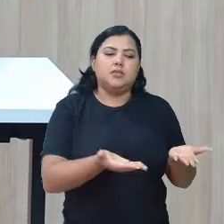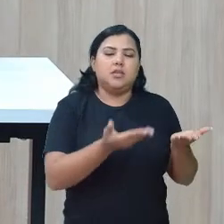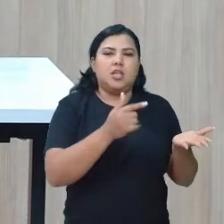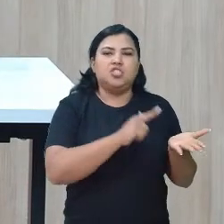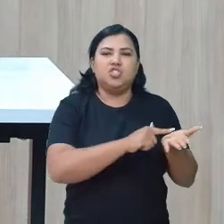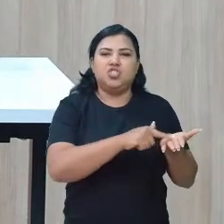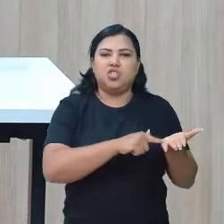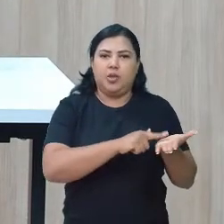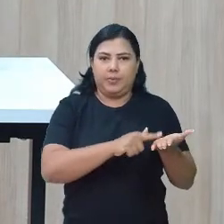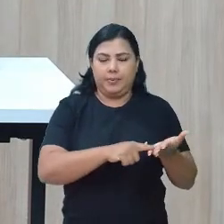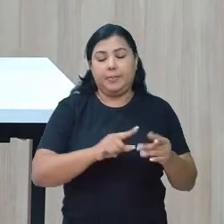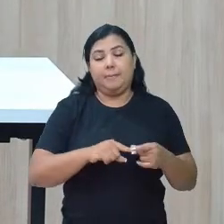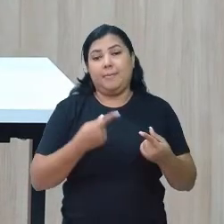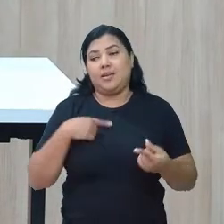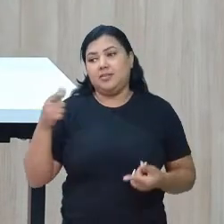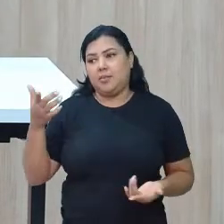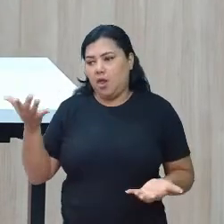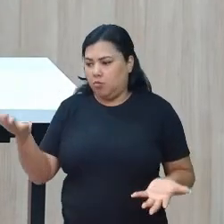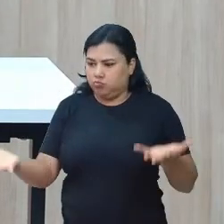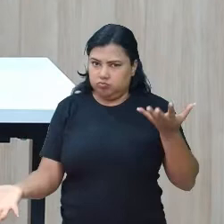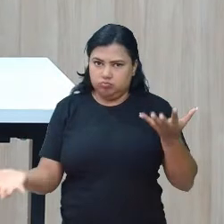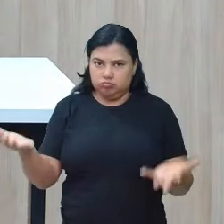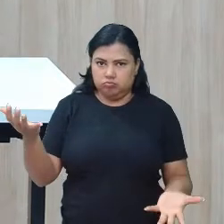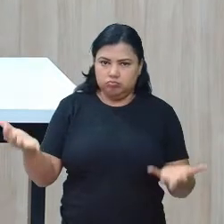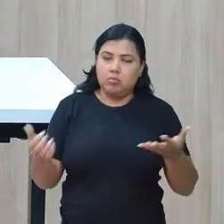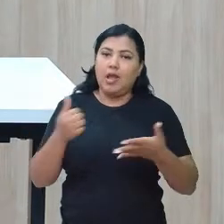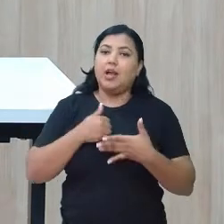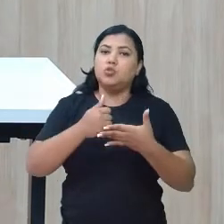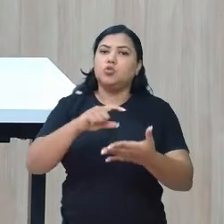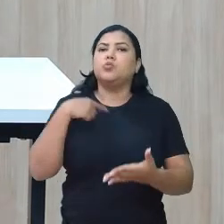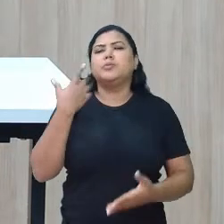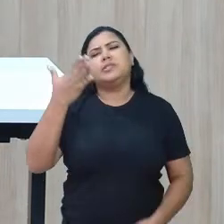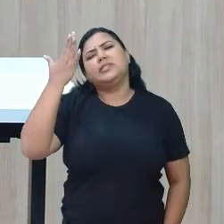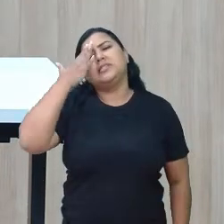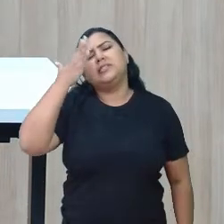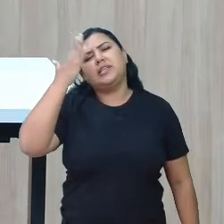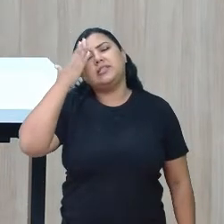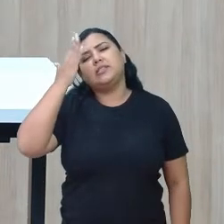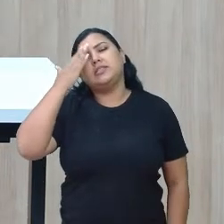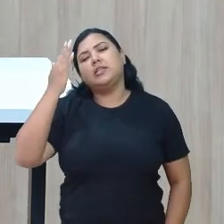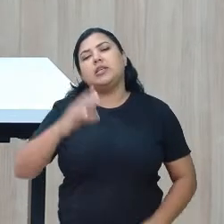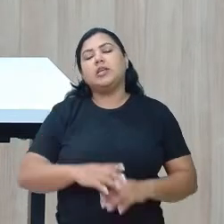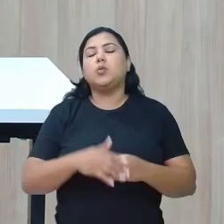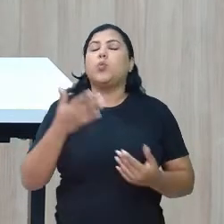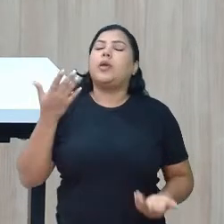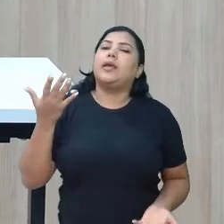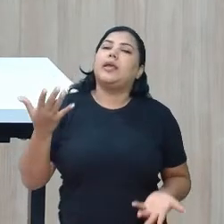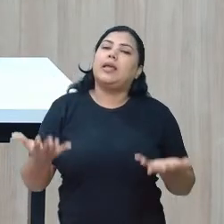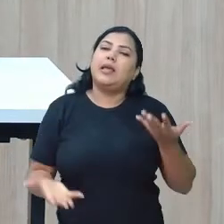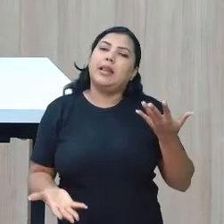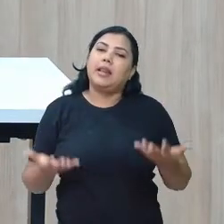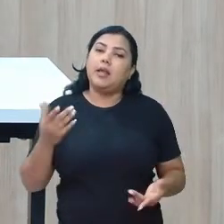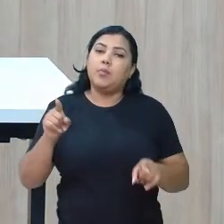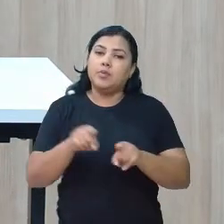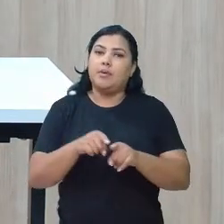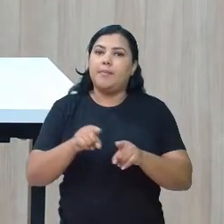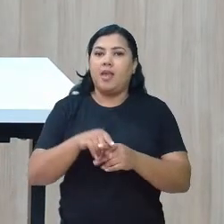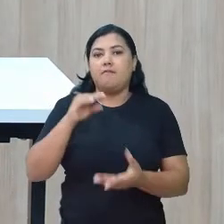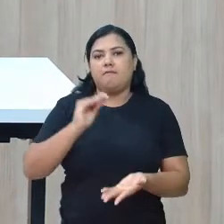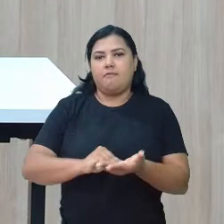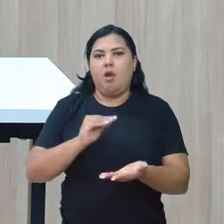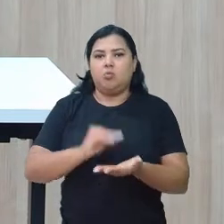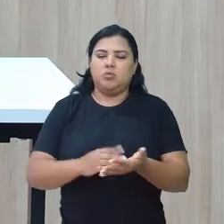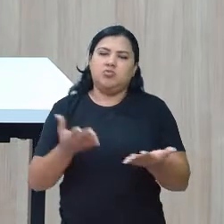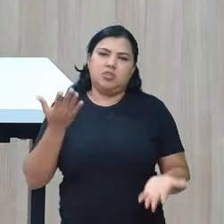eletrônica. Só que a balança de 2 pratos, ela ajuda muito a gente compreender um pouco essa questão do equilíbrio e do desequilíbrio,